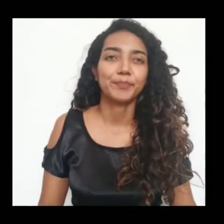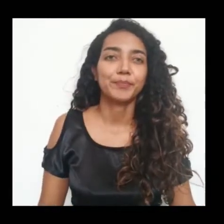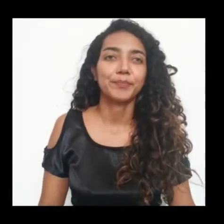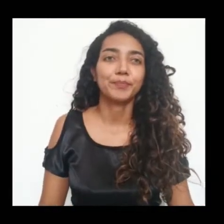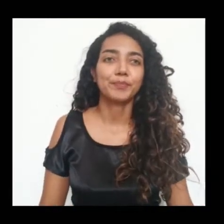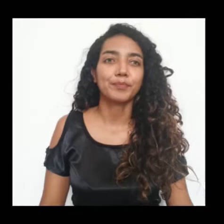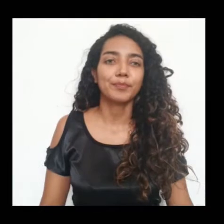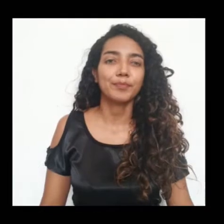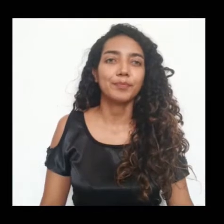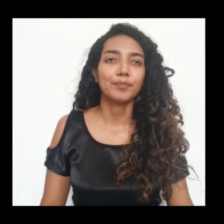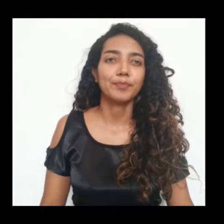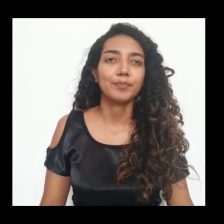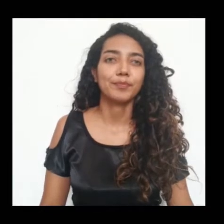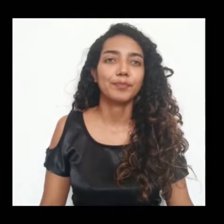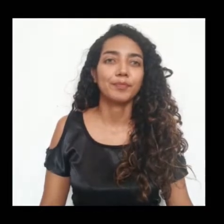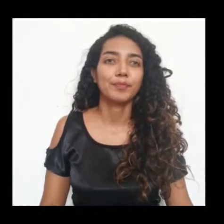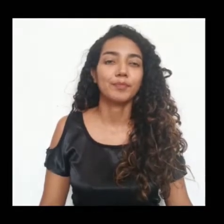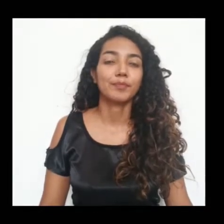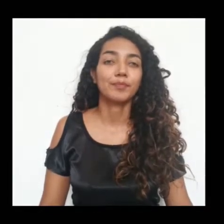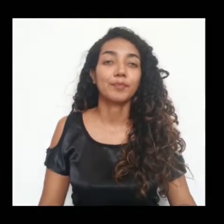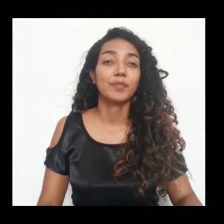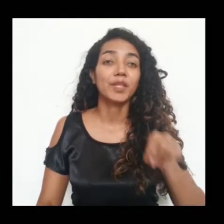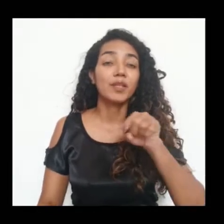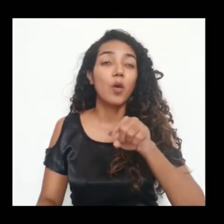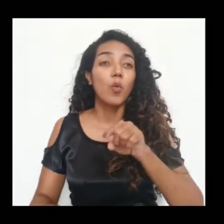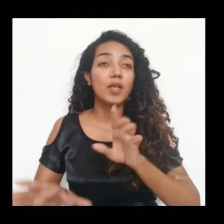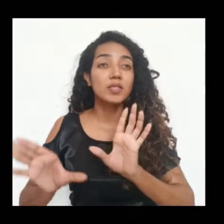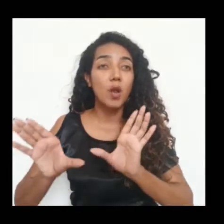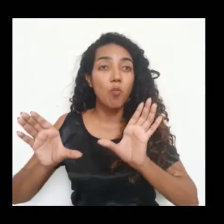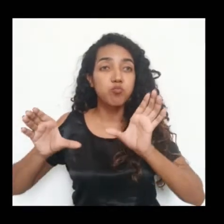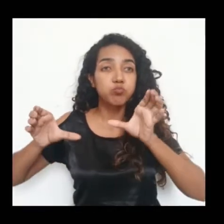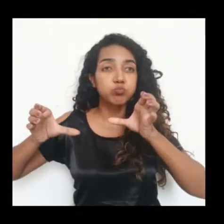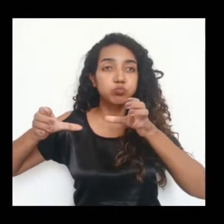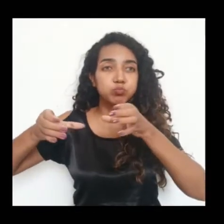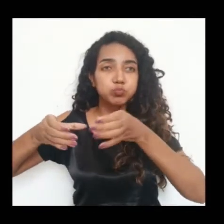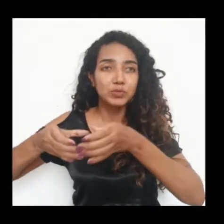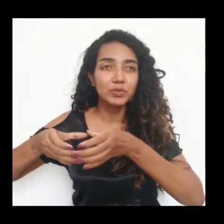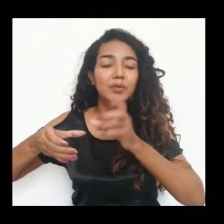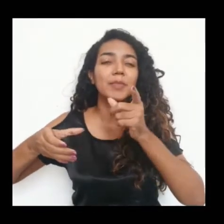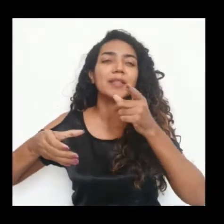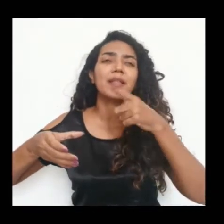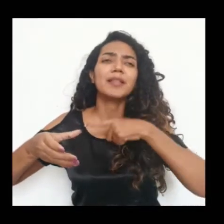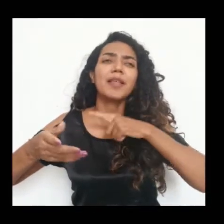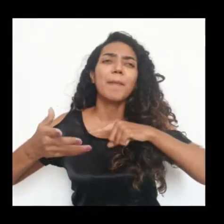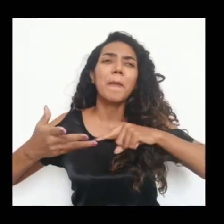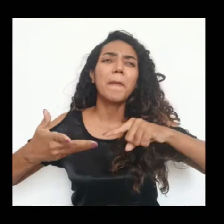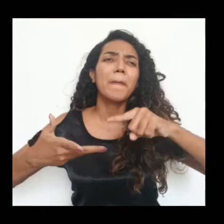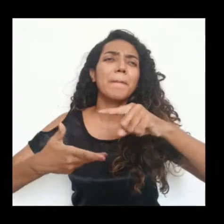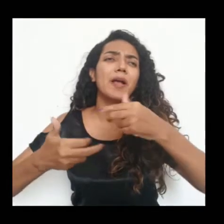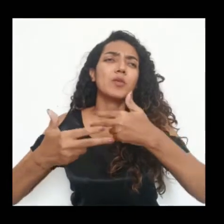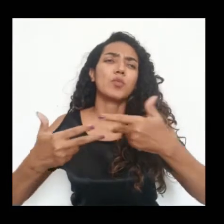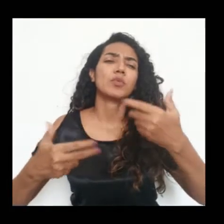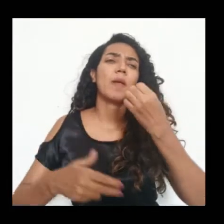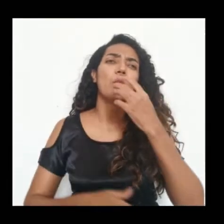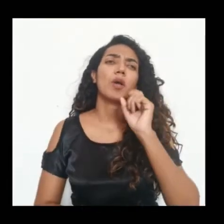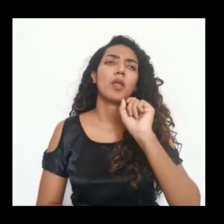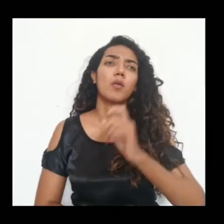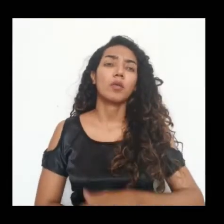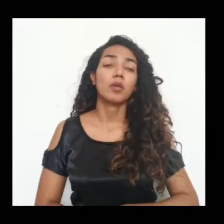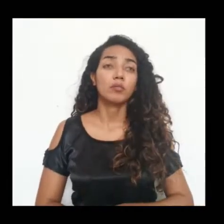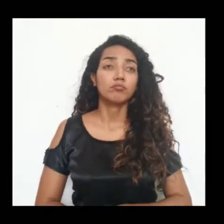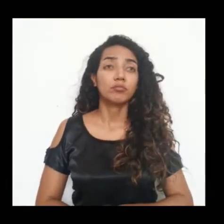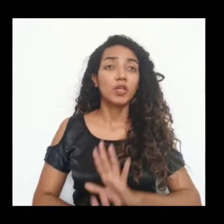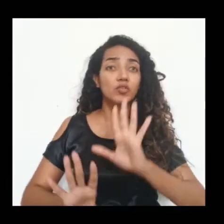obviamente, esse empacotamento ele traz uma série de vantagens. Uma dessas vantagens é a facilidade de